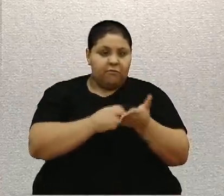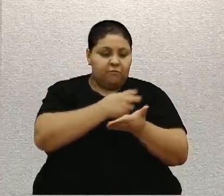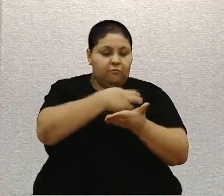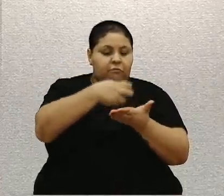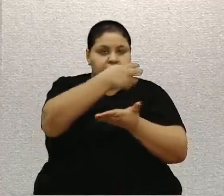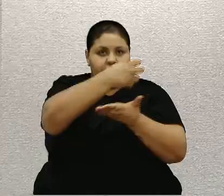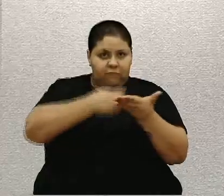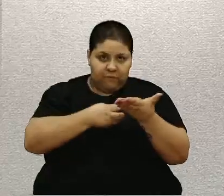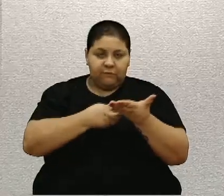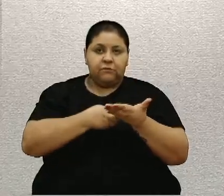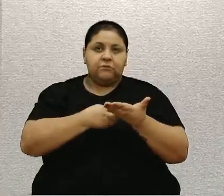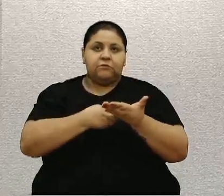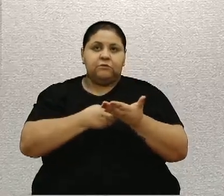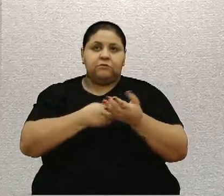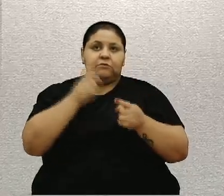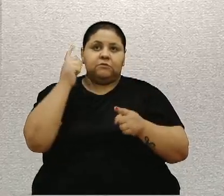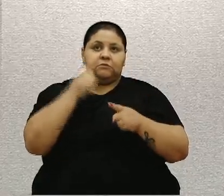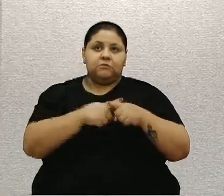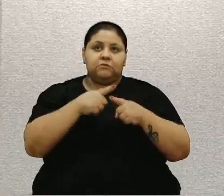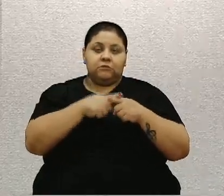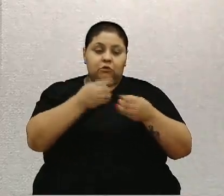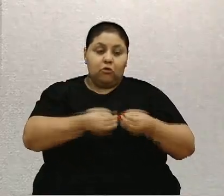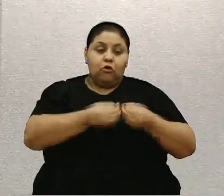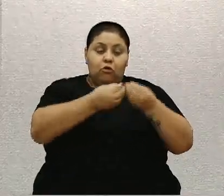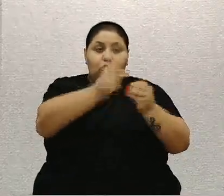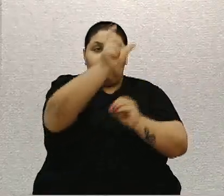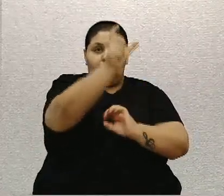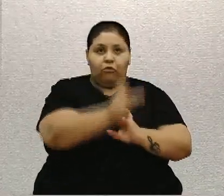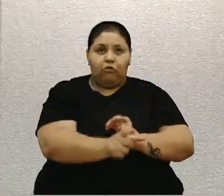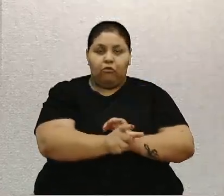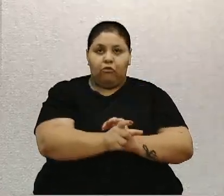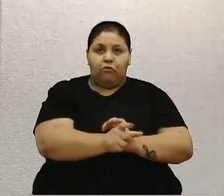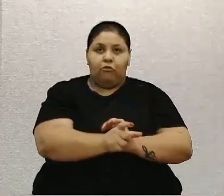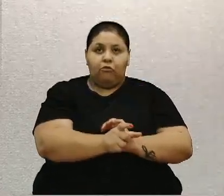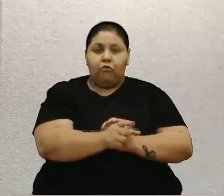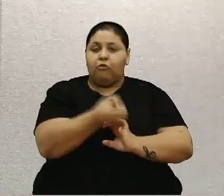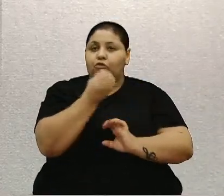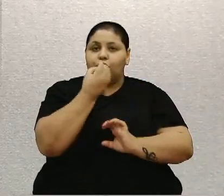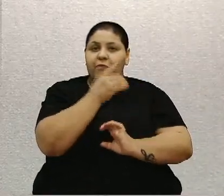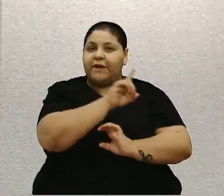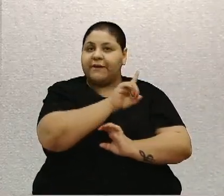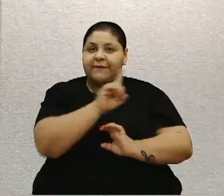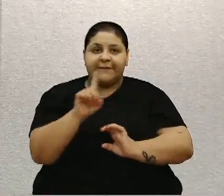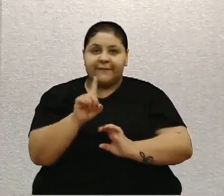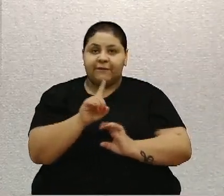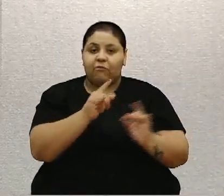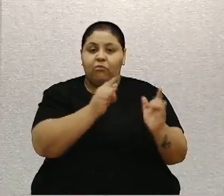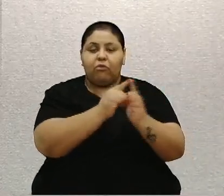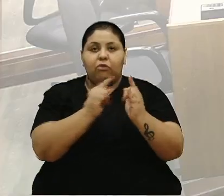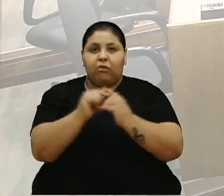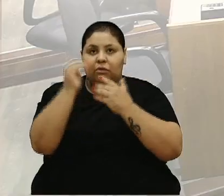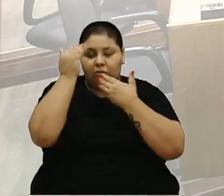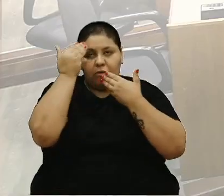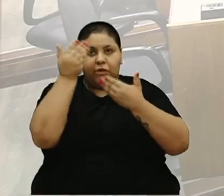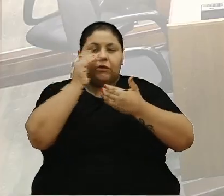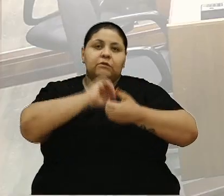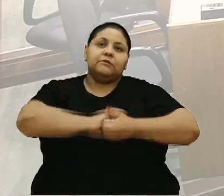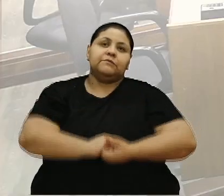aumente a tributação por parte do contribuinte de um bem que não é o imóvel em si. Obrigado.